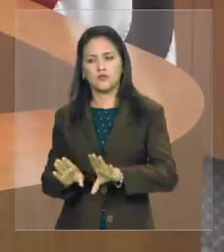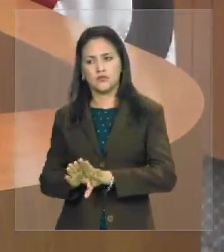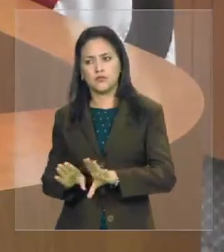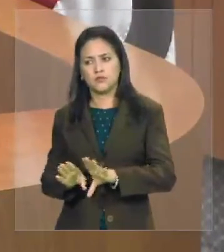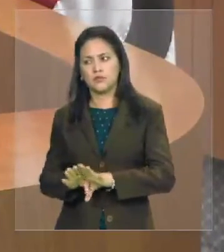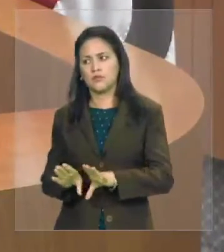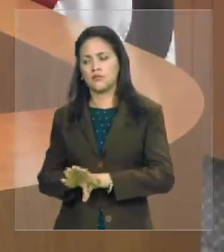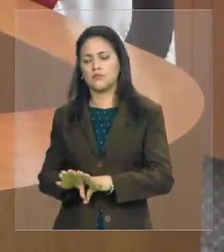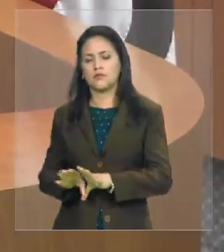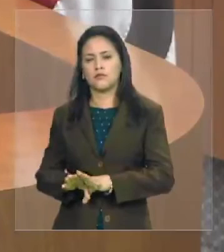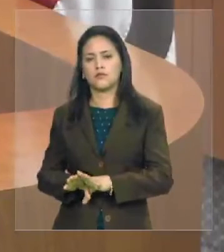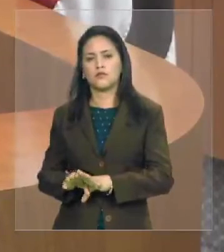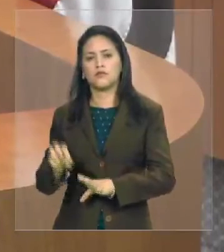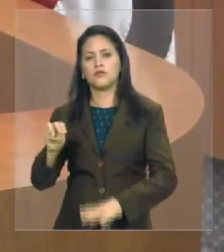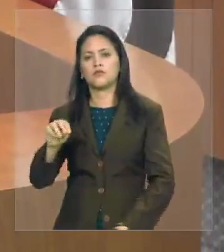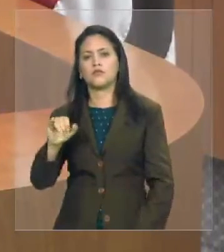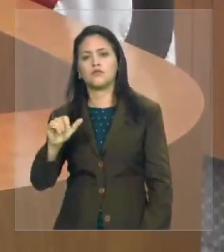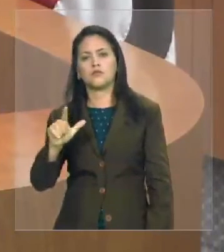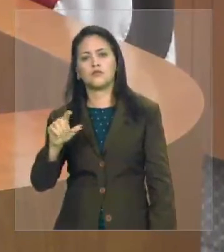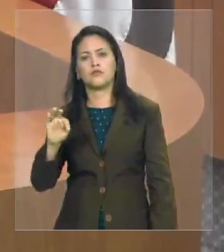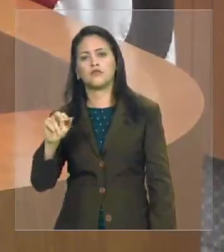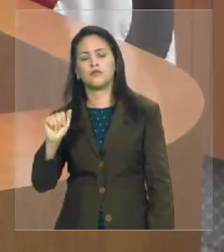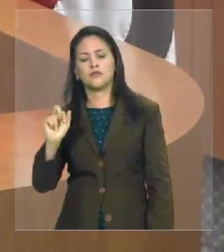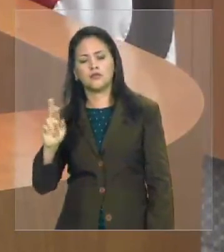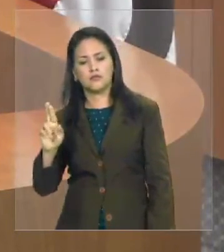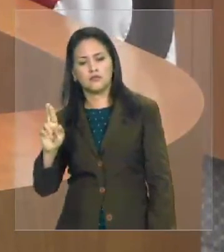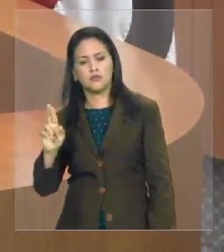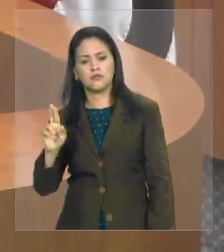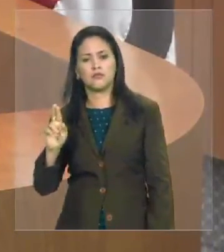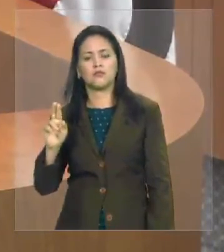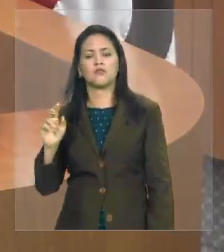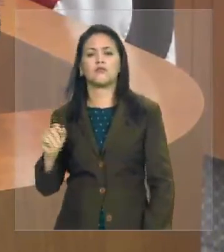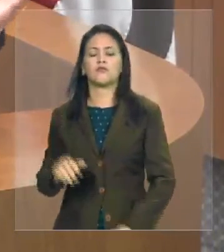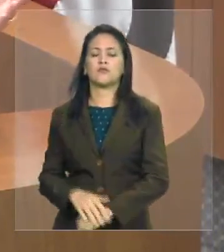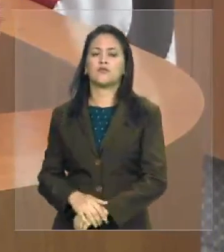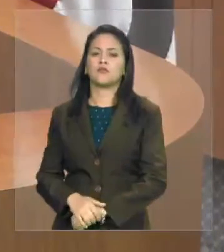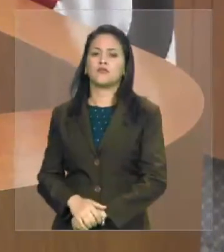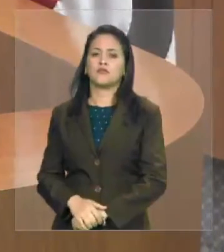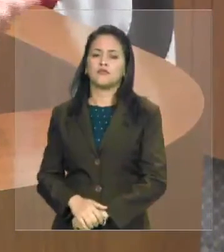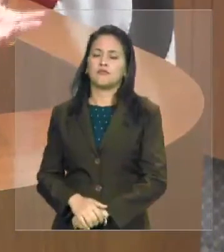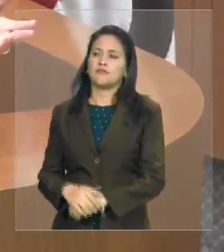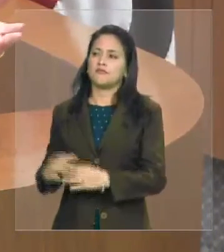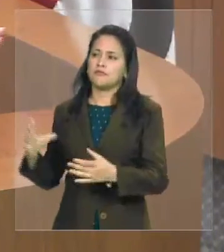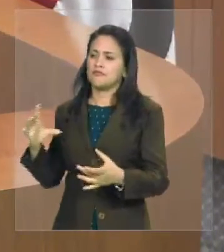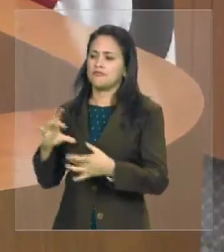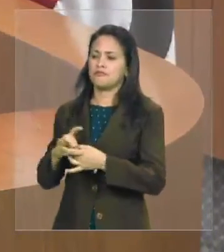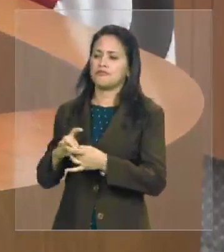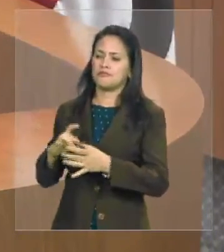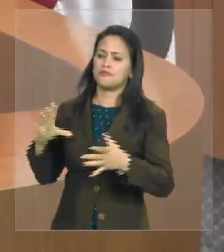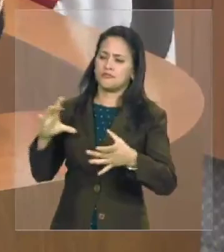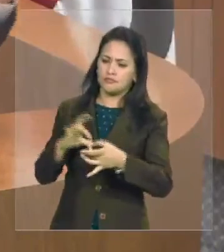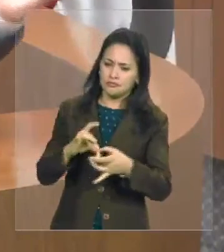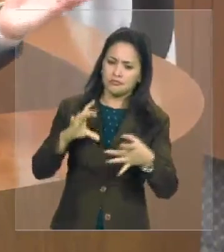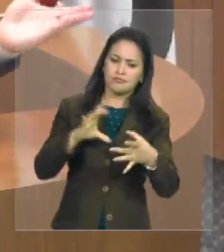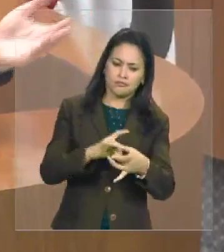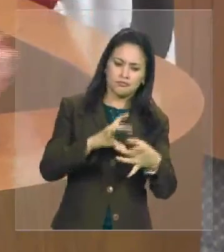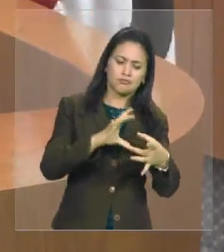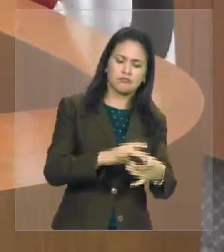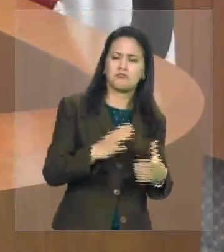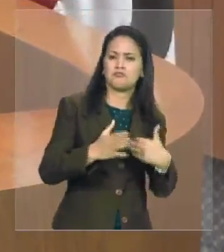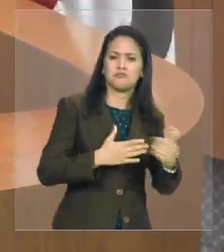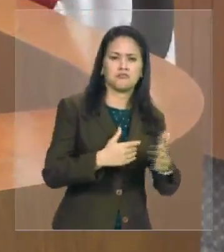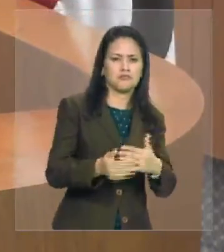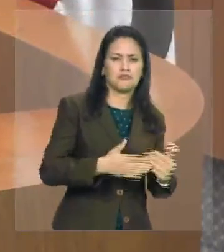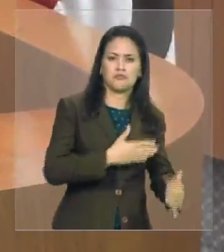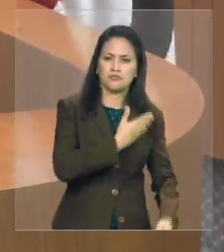sua concepção, quando do golpe de 64. Então, eles estão de lá até aqui, seja qual for o governo, seja do PMDB,